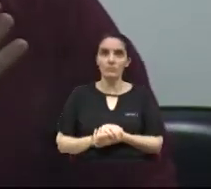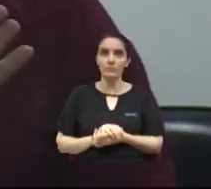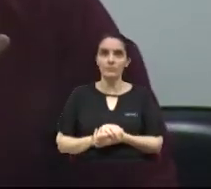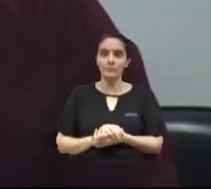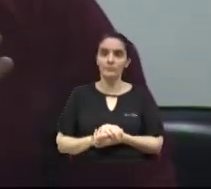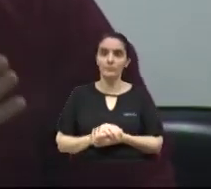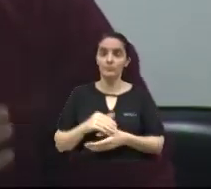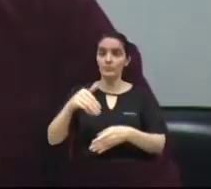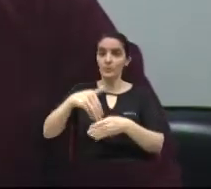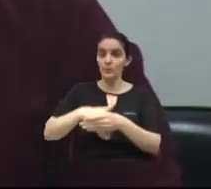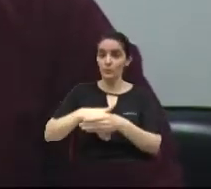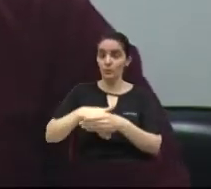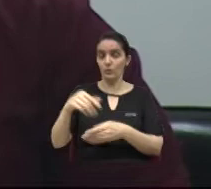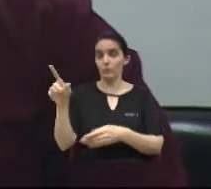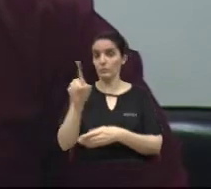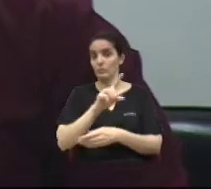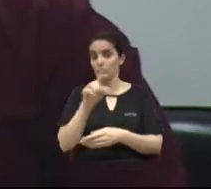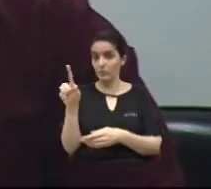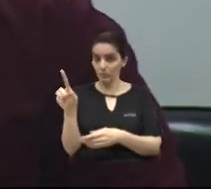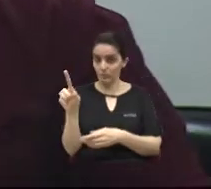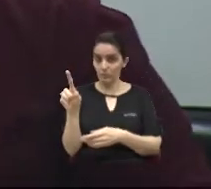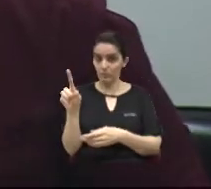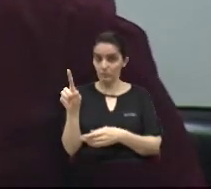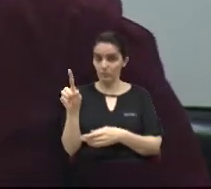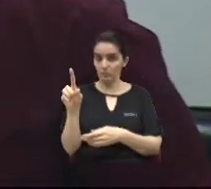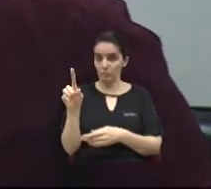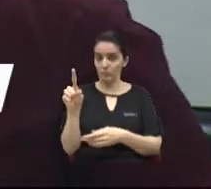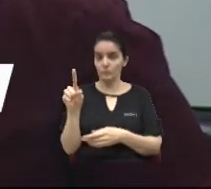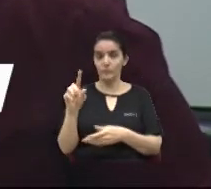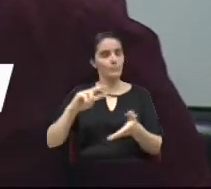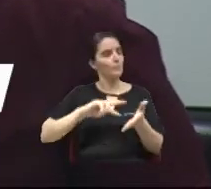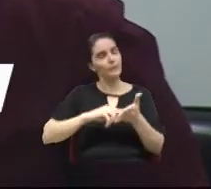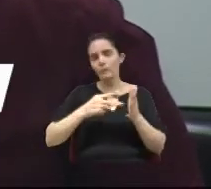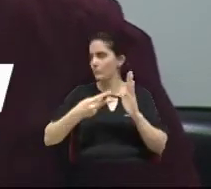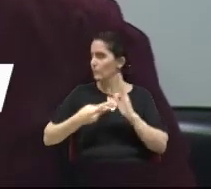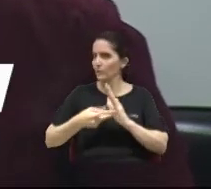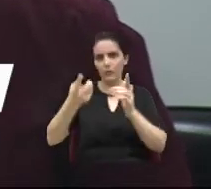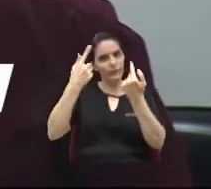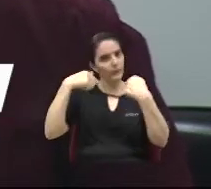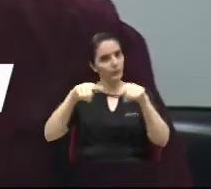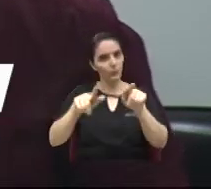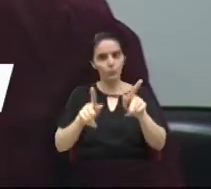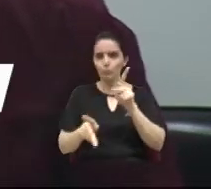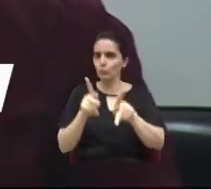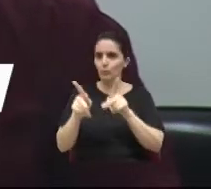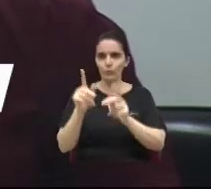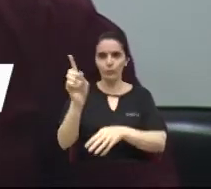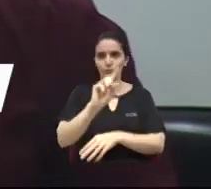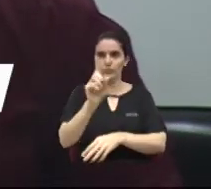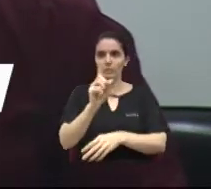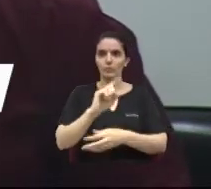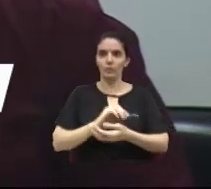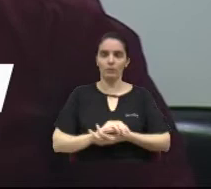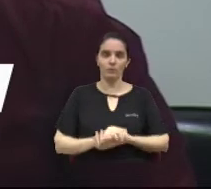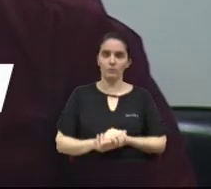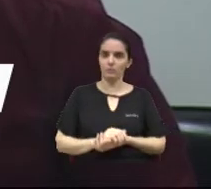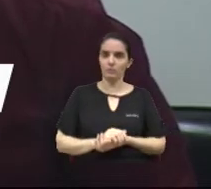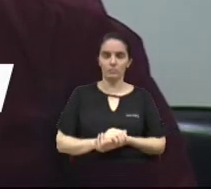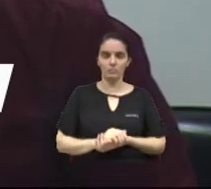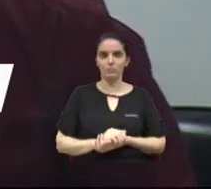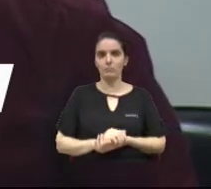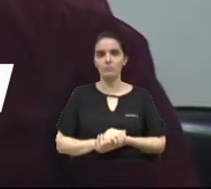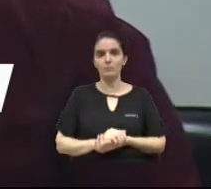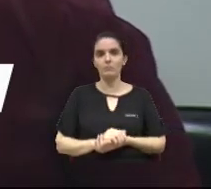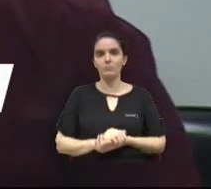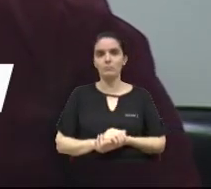os votos negativos a essa moção não significa que a gente está contra a população, não. Que não enviesem